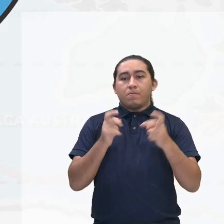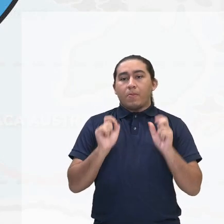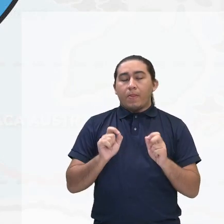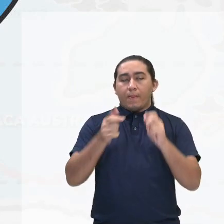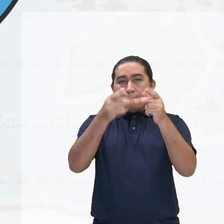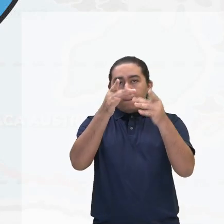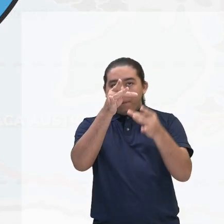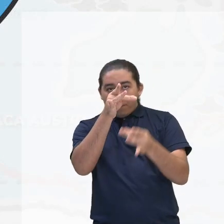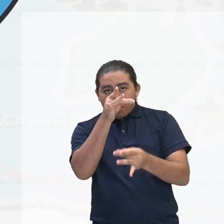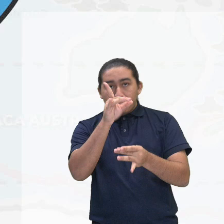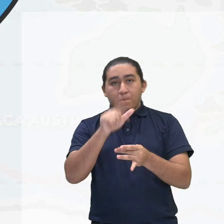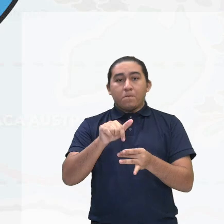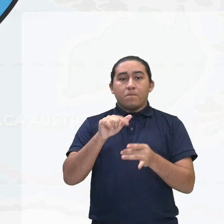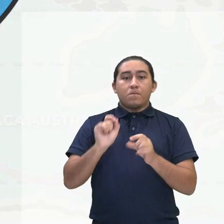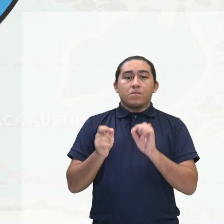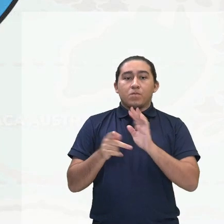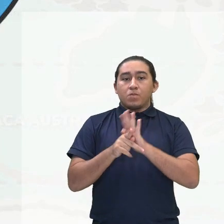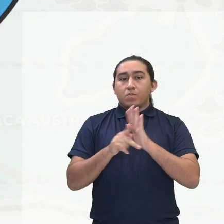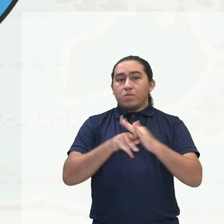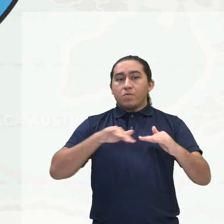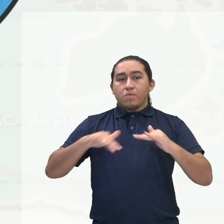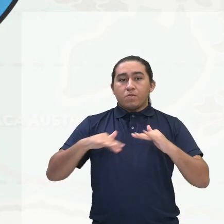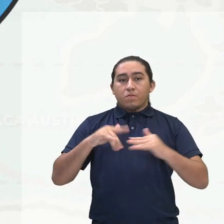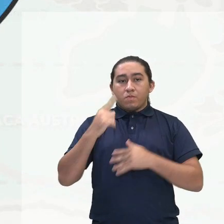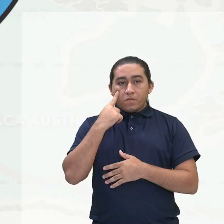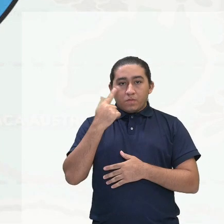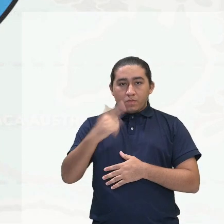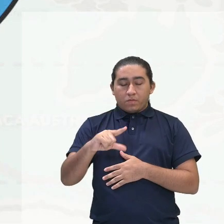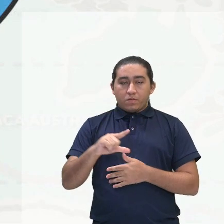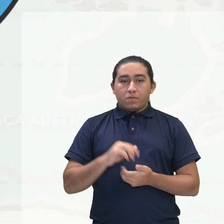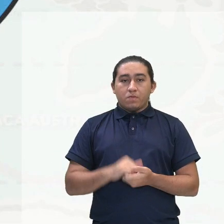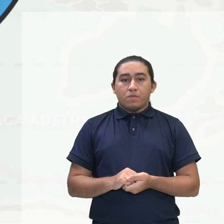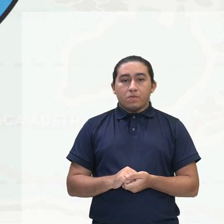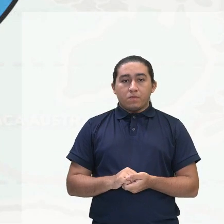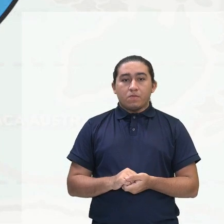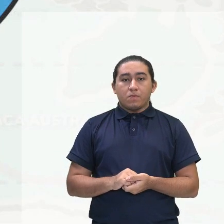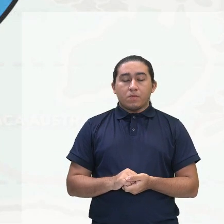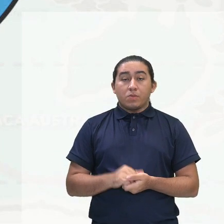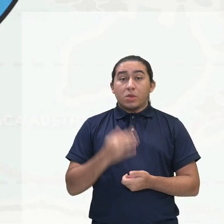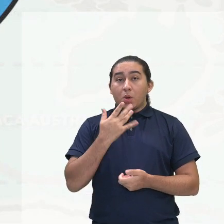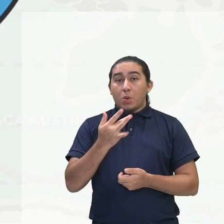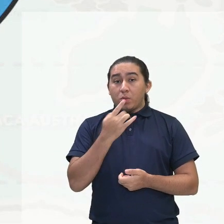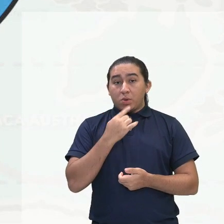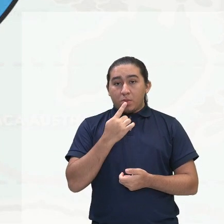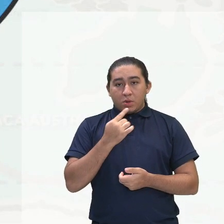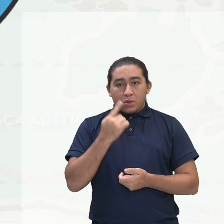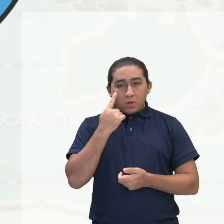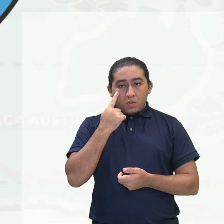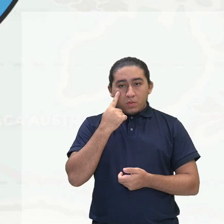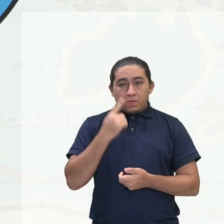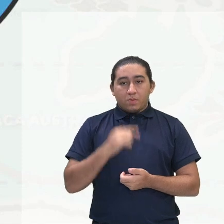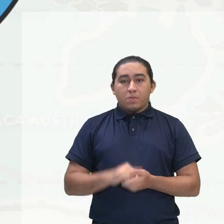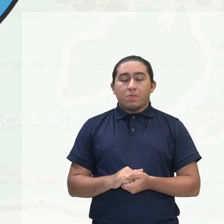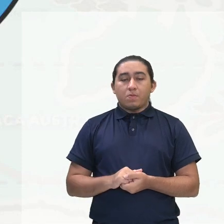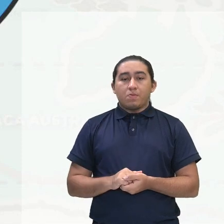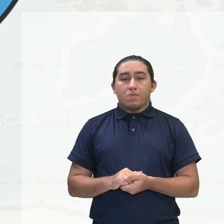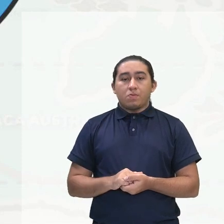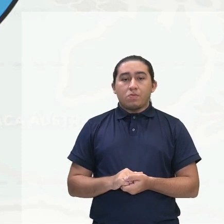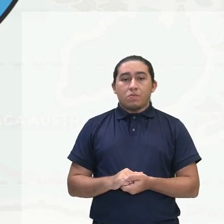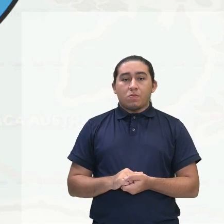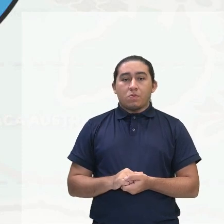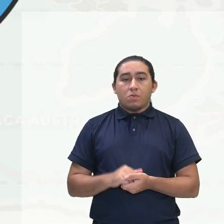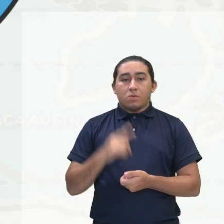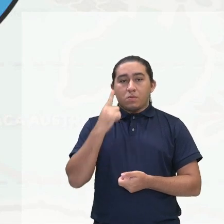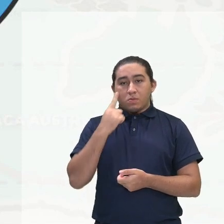essas placas tectônicas, né? Então, aqui novamente, olha, em vermelho, vou tentar pegar aqui da nossa região, olha aqui,